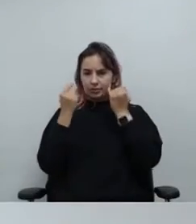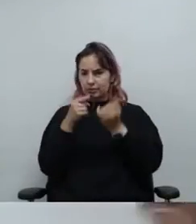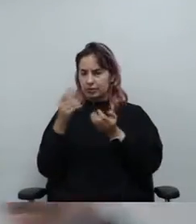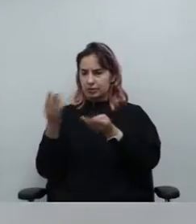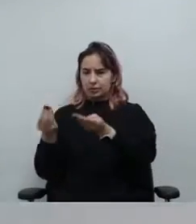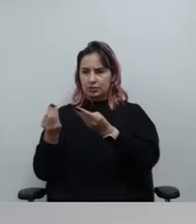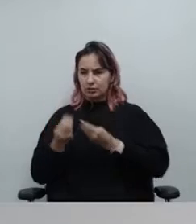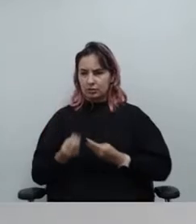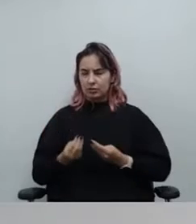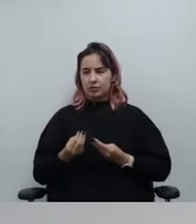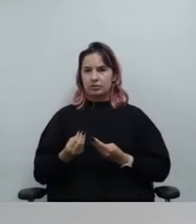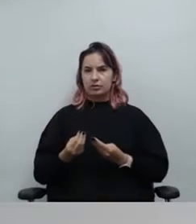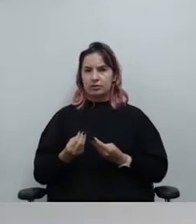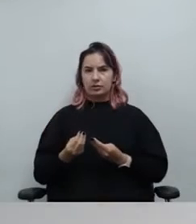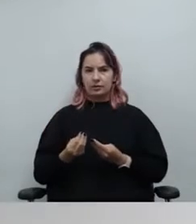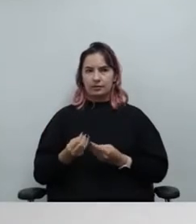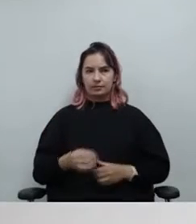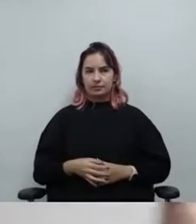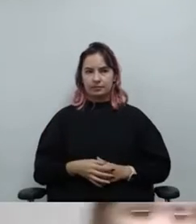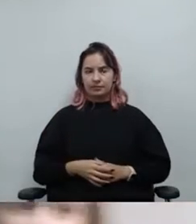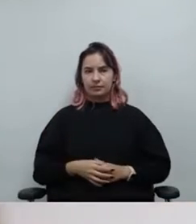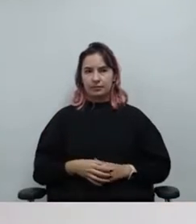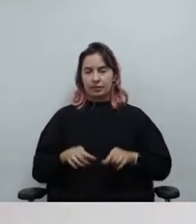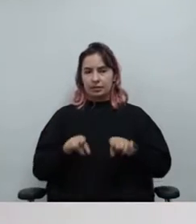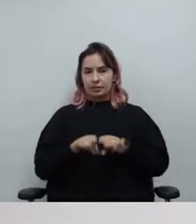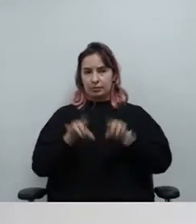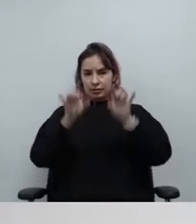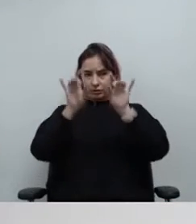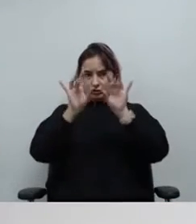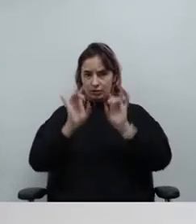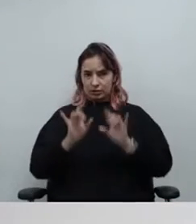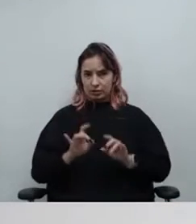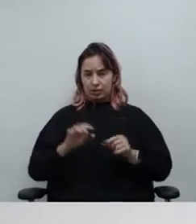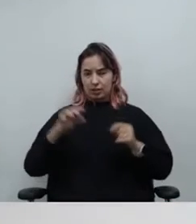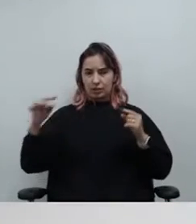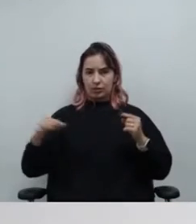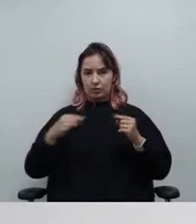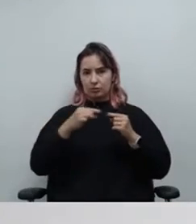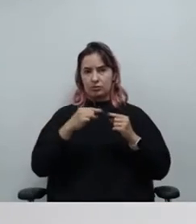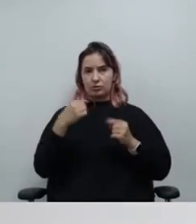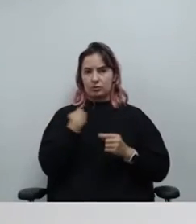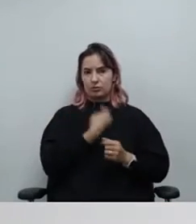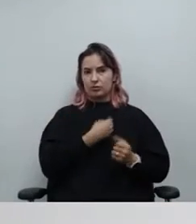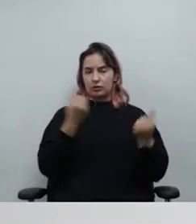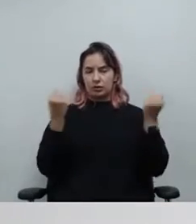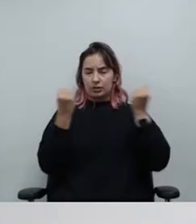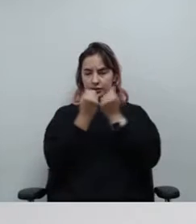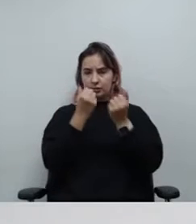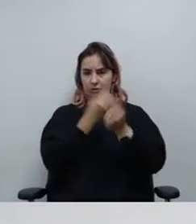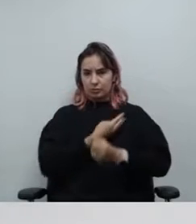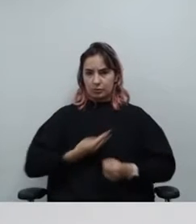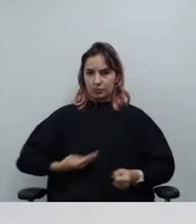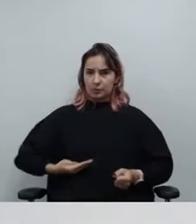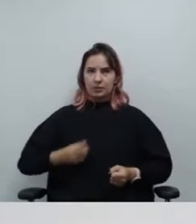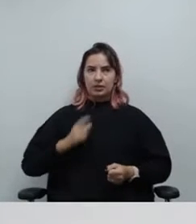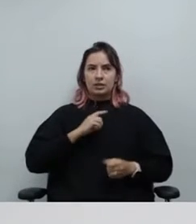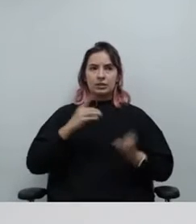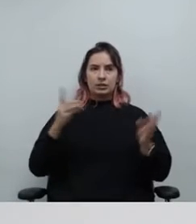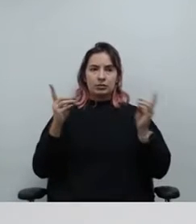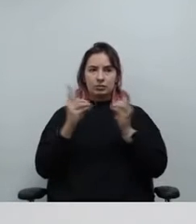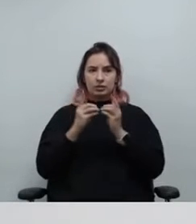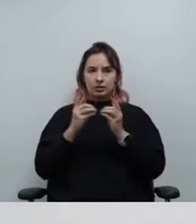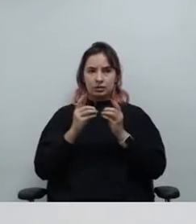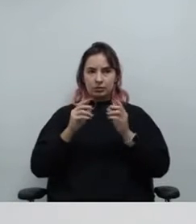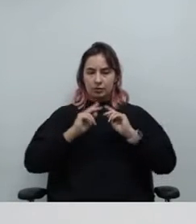do caso que trouxe aqui esse colegiado. Destacar que, sem sombra de dúvidas, é o objetivo da Defensoria Pública prestar um atendimento